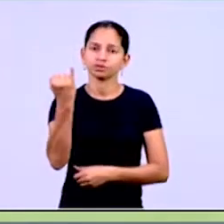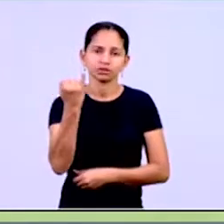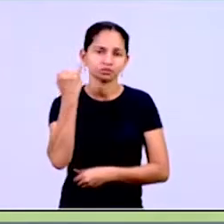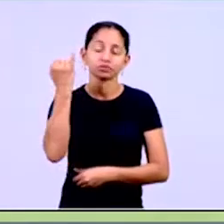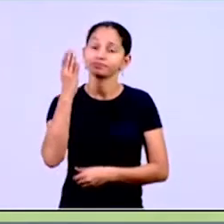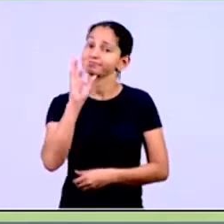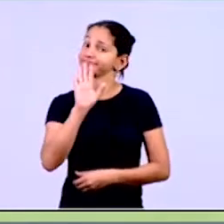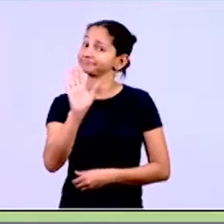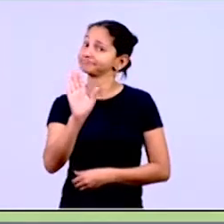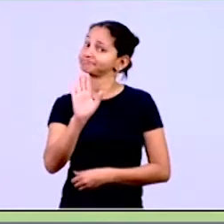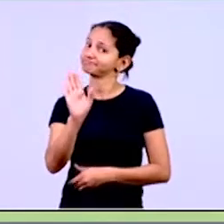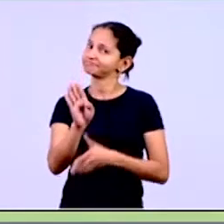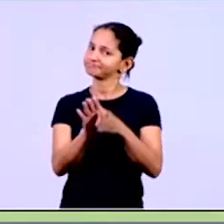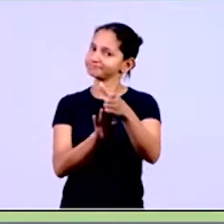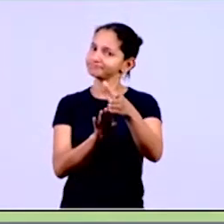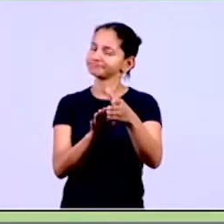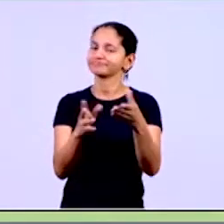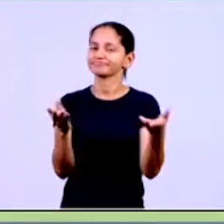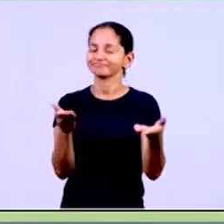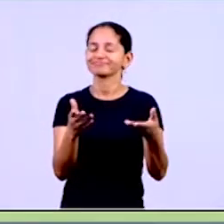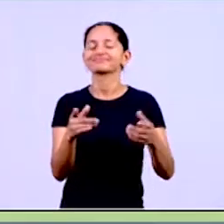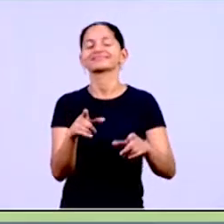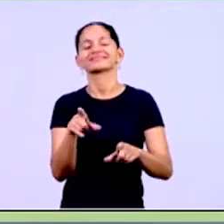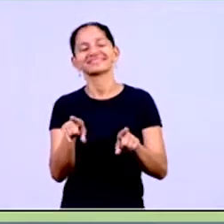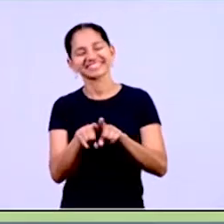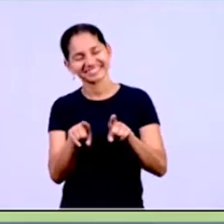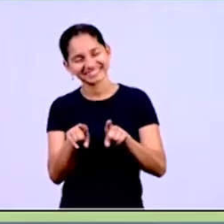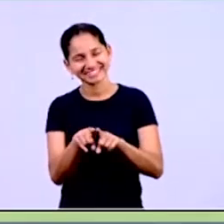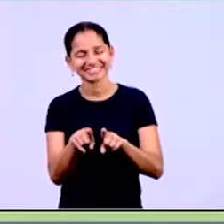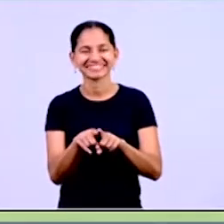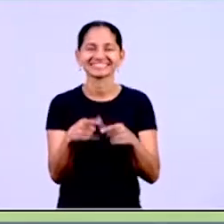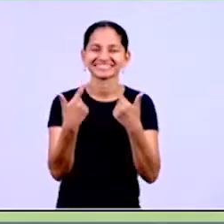motivo? Não sei, né? Outros tipos de...